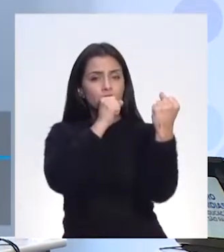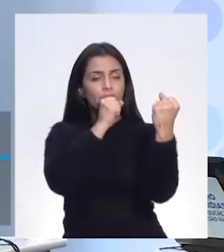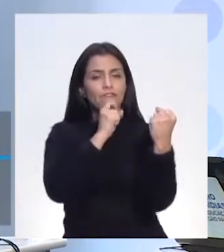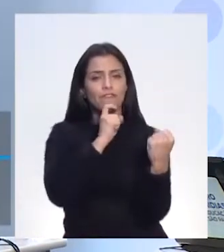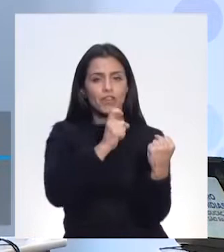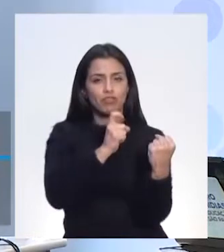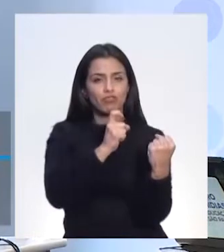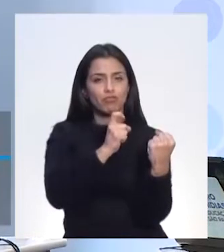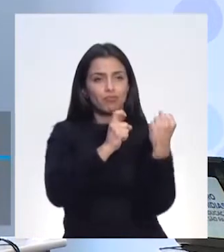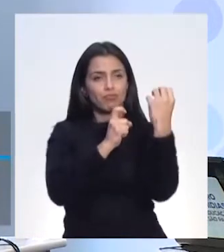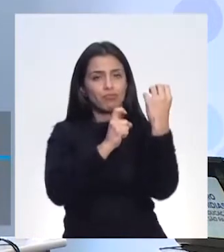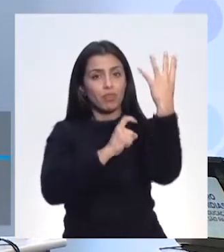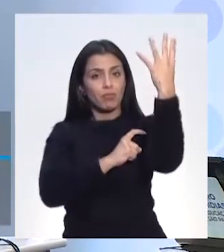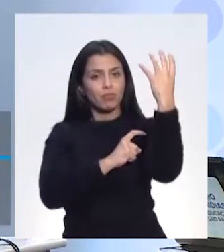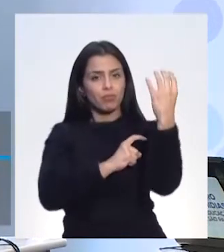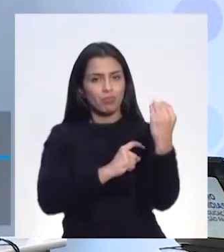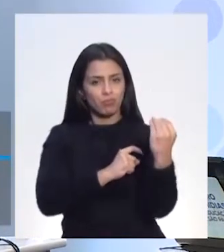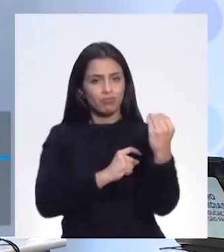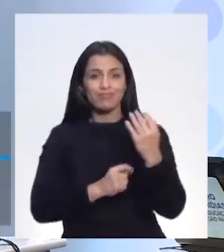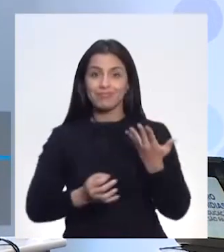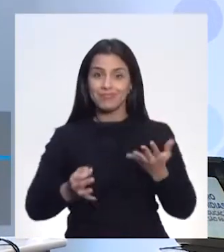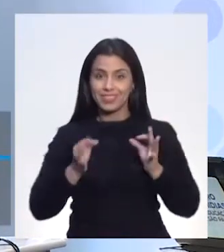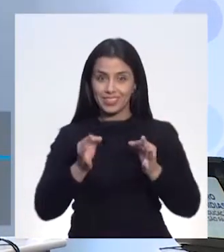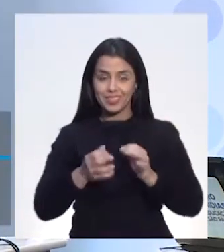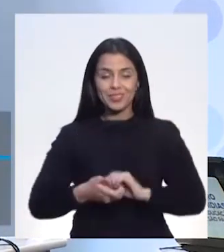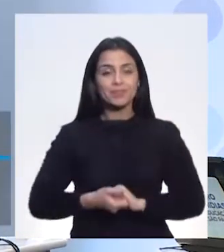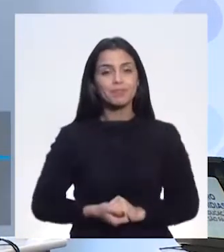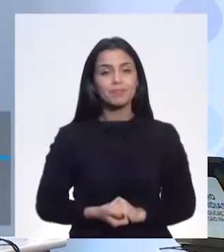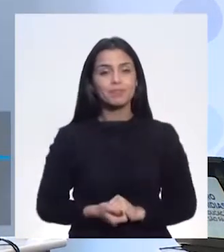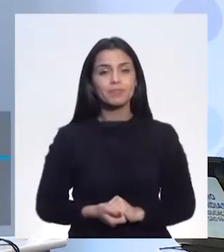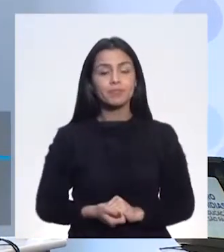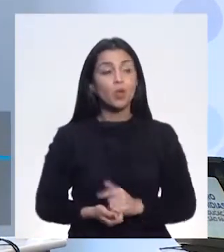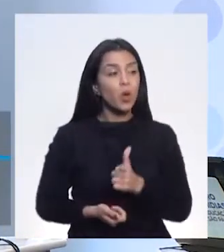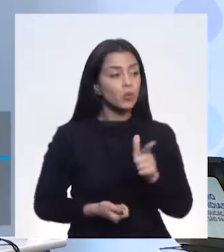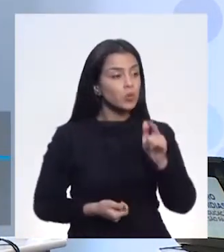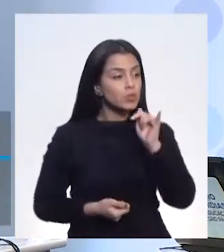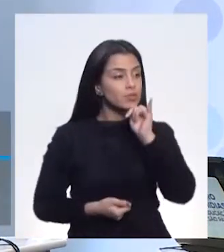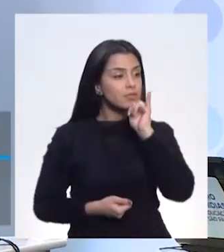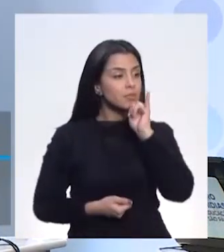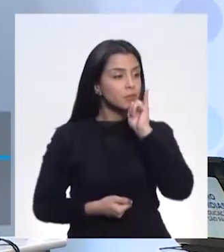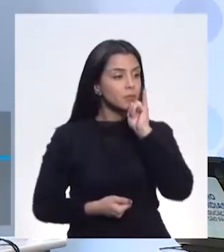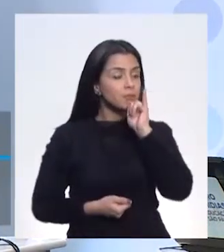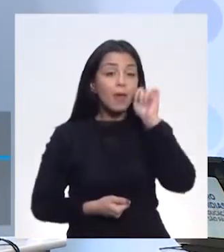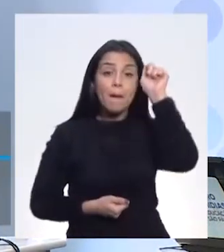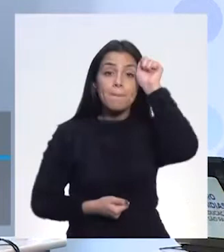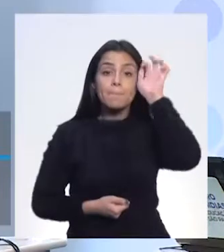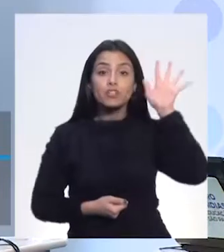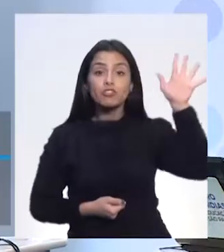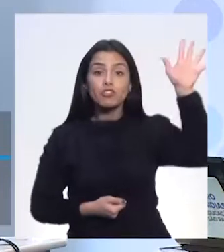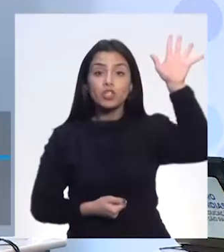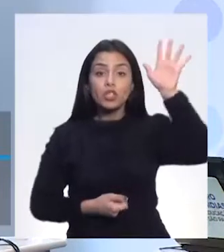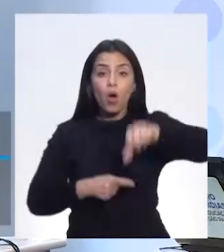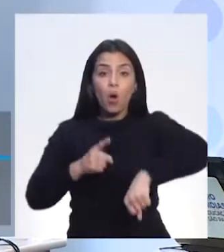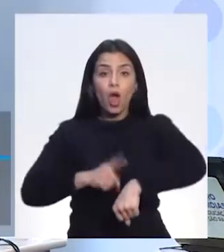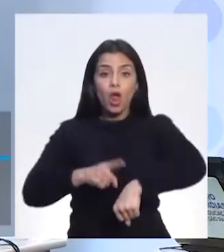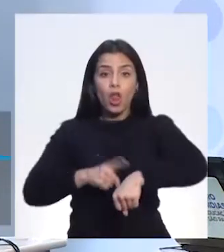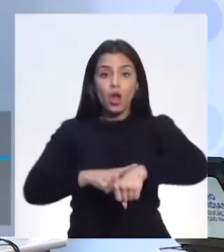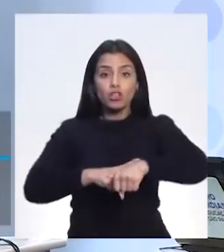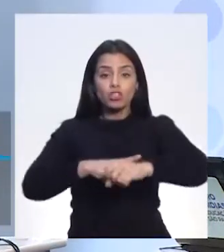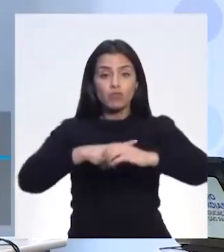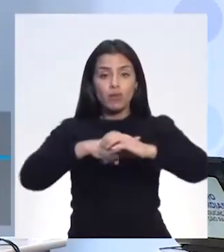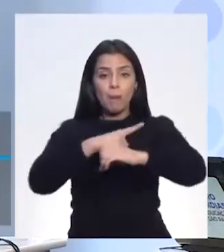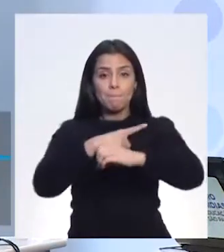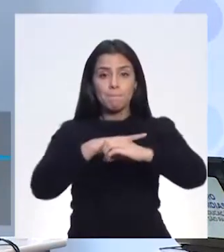é periódico. Outro exemplo, imagine um relógio de pêndulo,